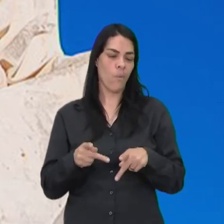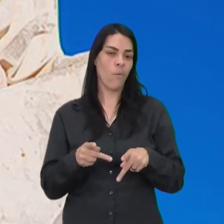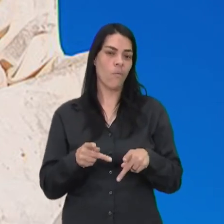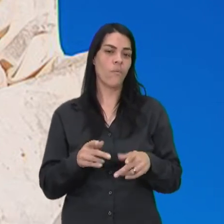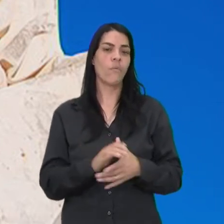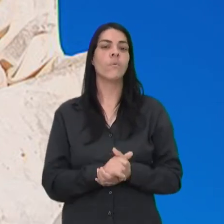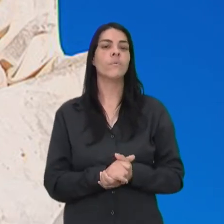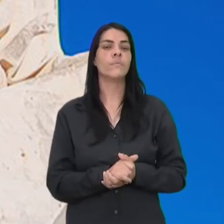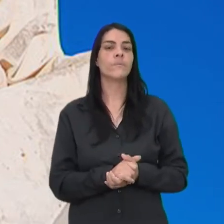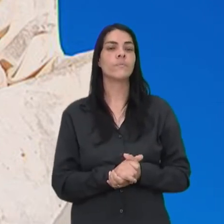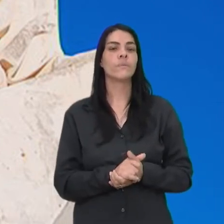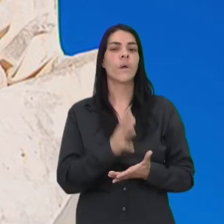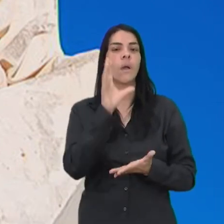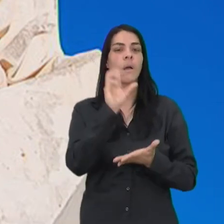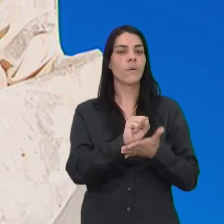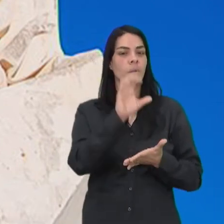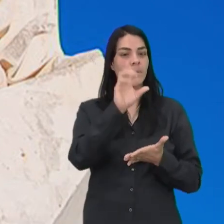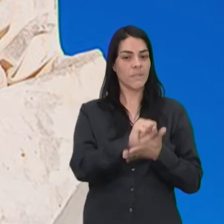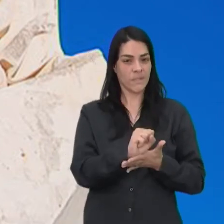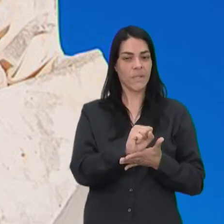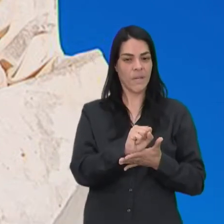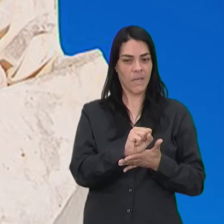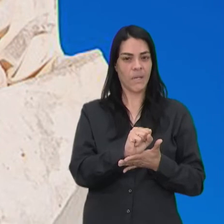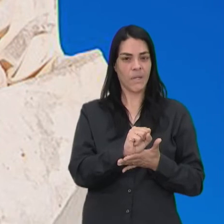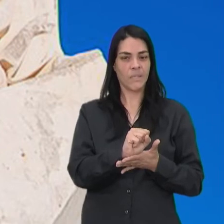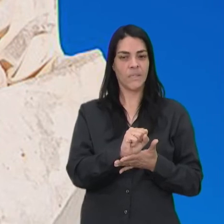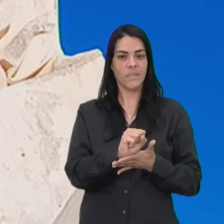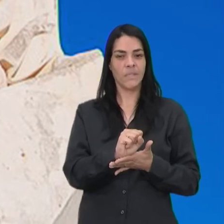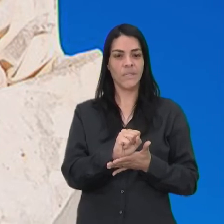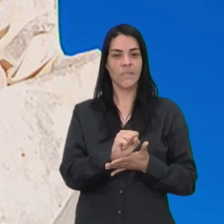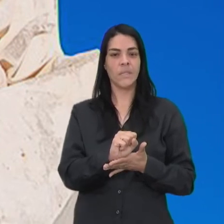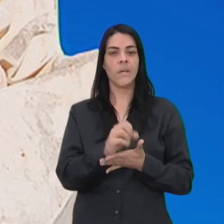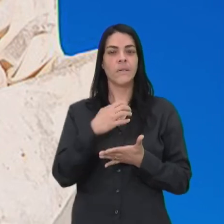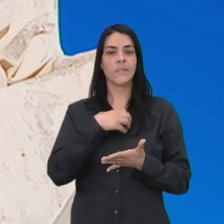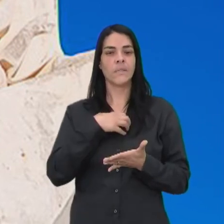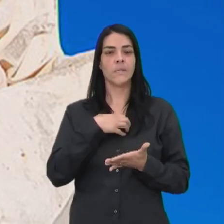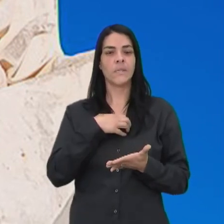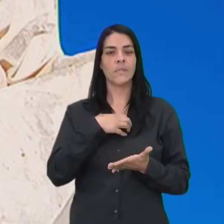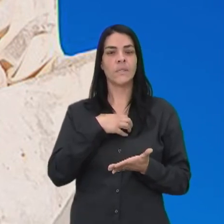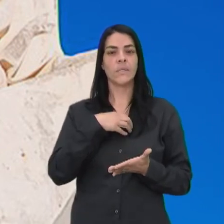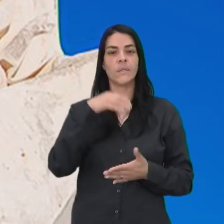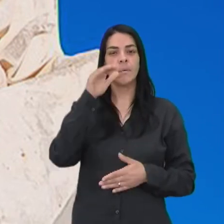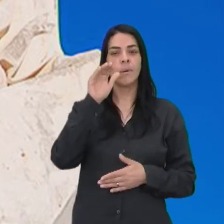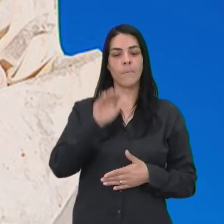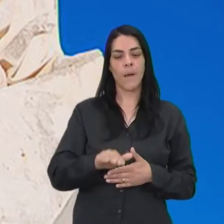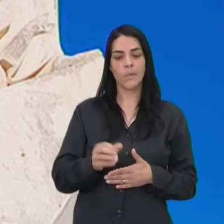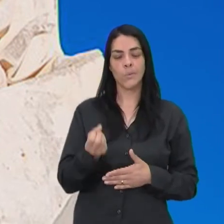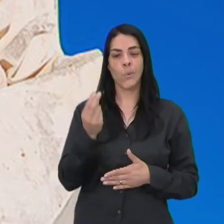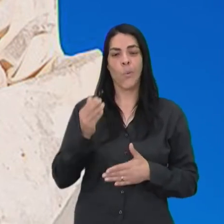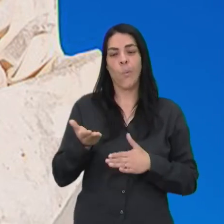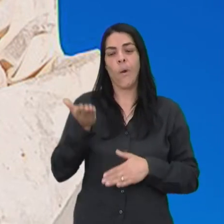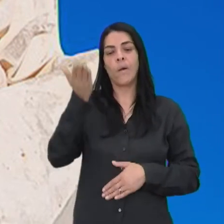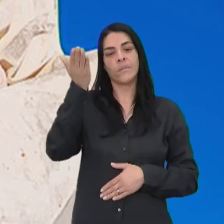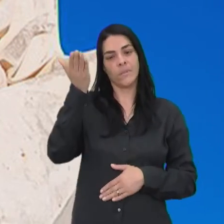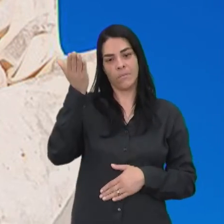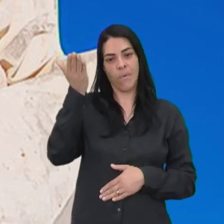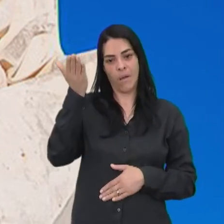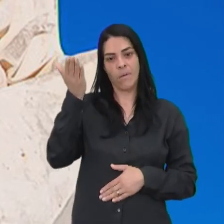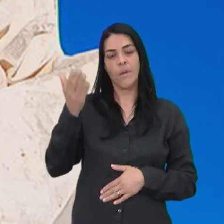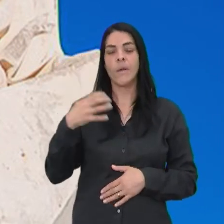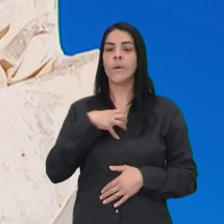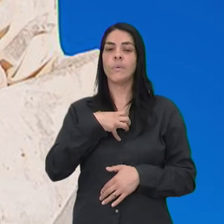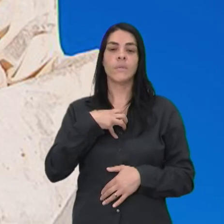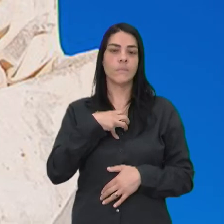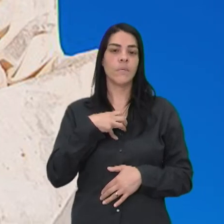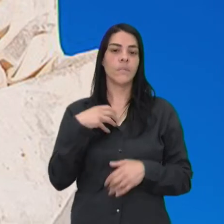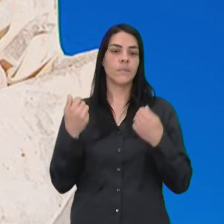colonizado antes, tem um certo sentimento de inferioridade, ou se sente um pouco assim. E esse sentimento ele tem que